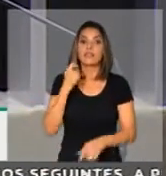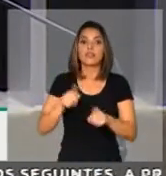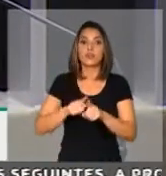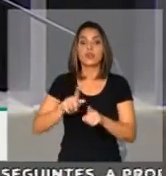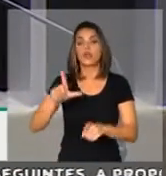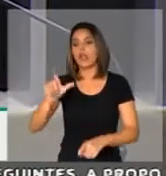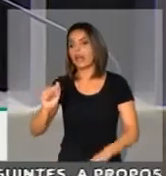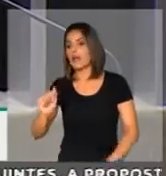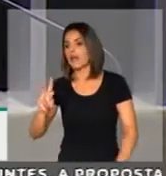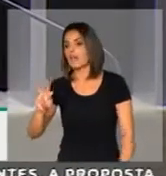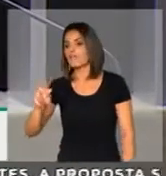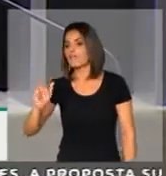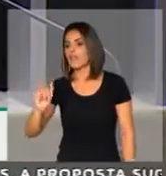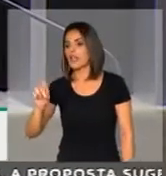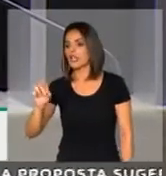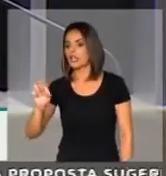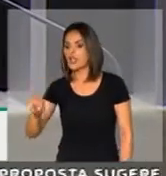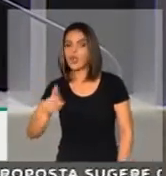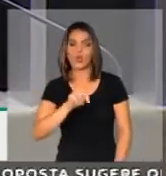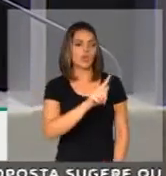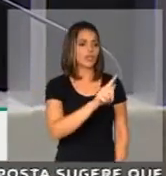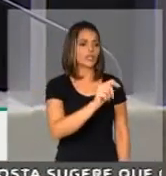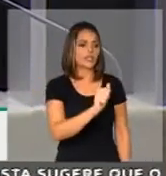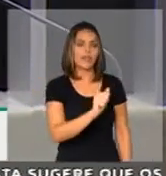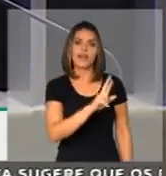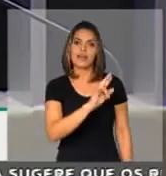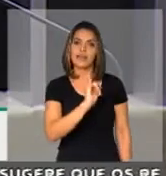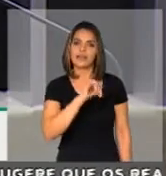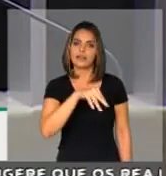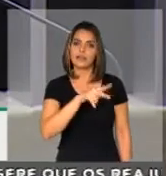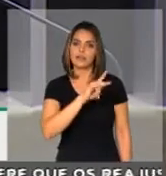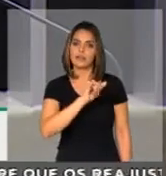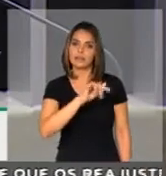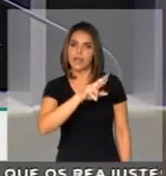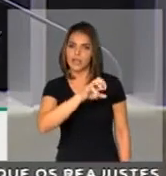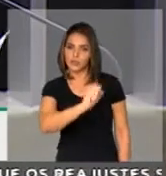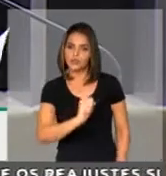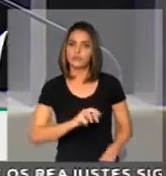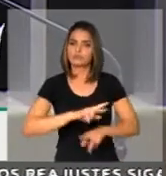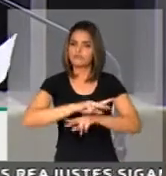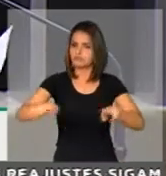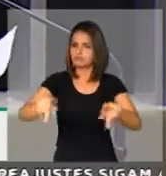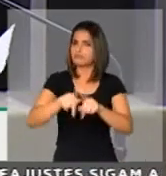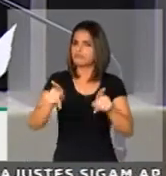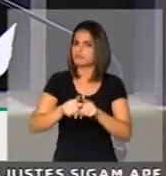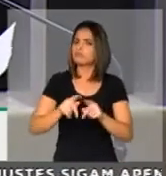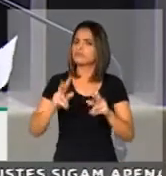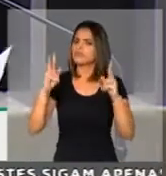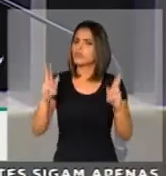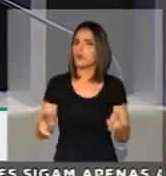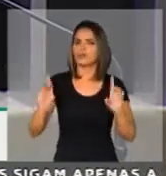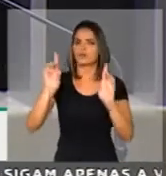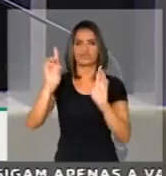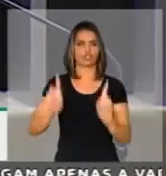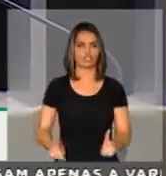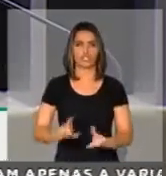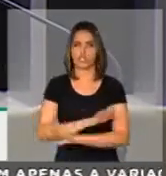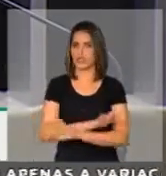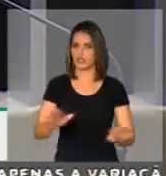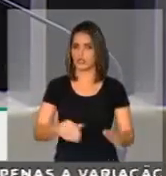e garimpeiro. Há de se defender ainda a questão relacionada à pensão por morte. Senhor presidente, assim que cheguei aqui nesta